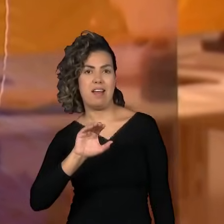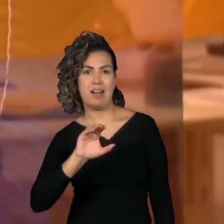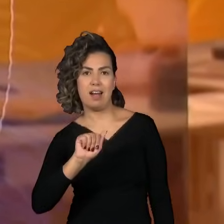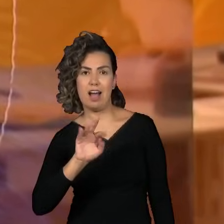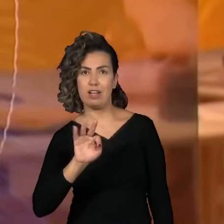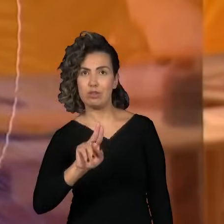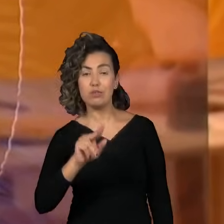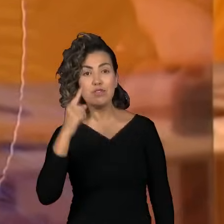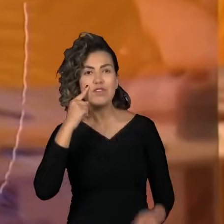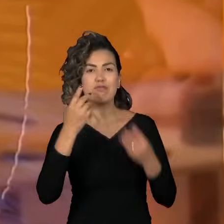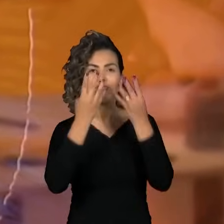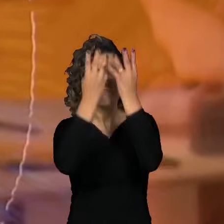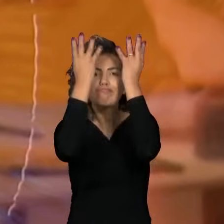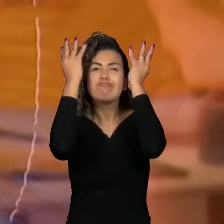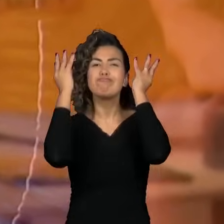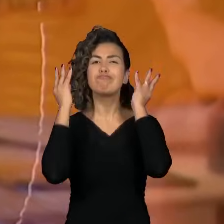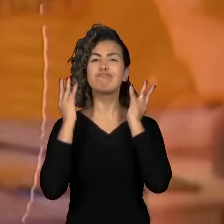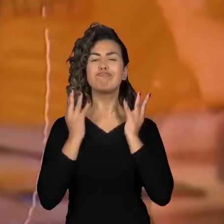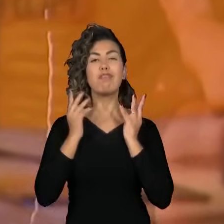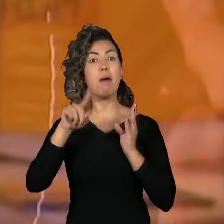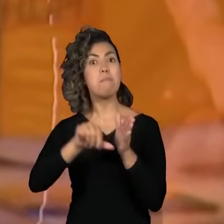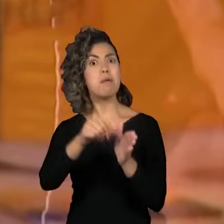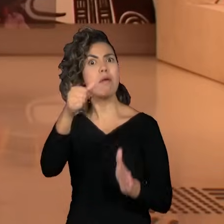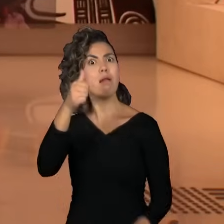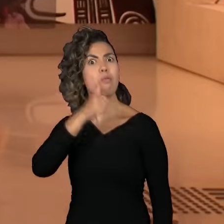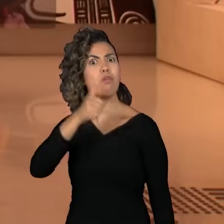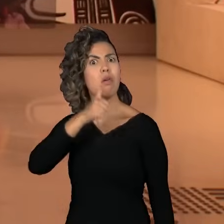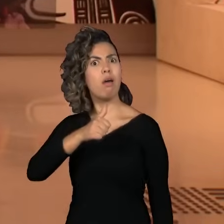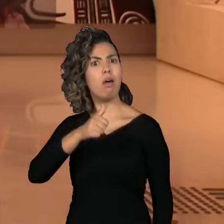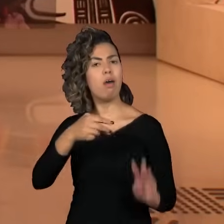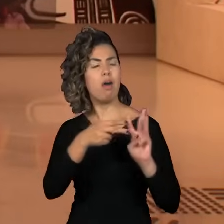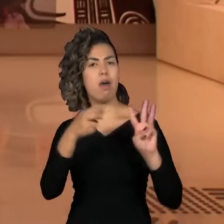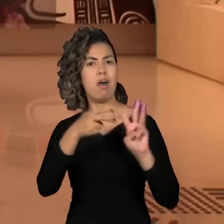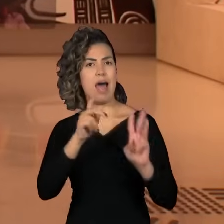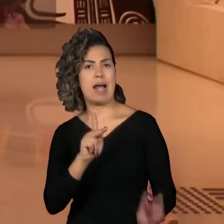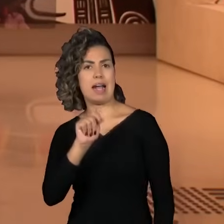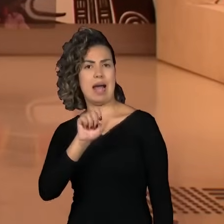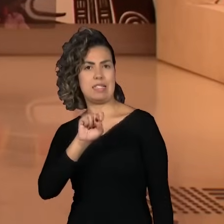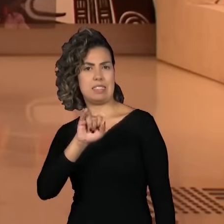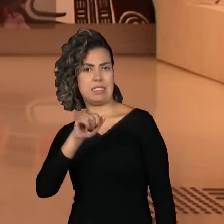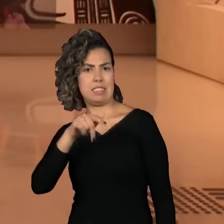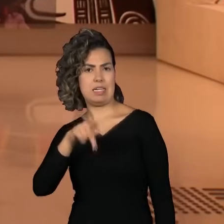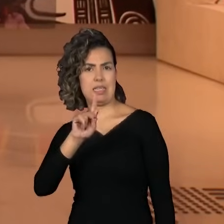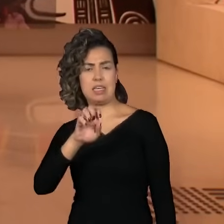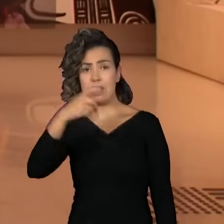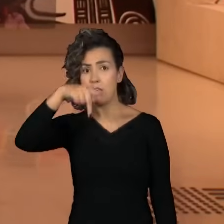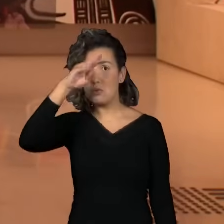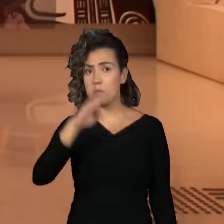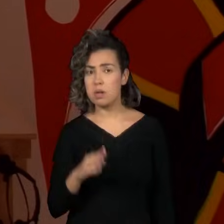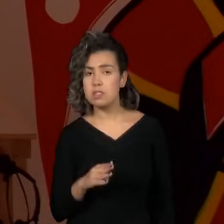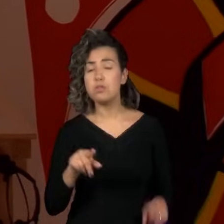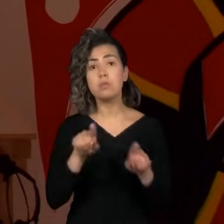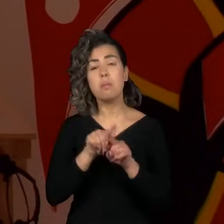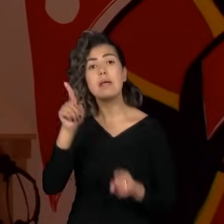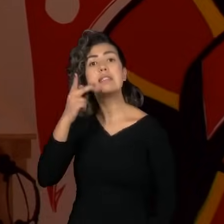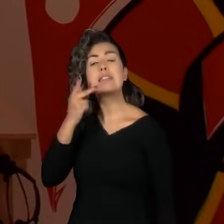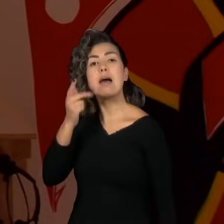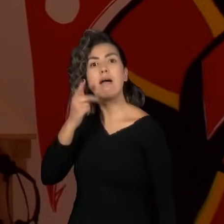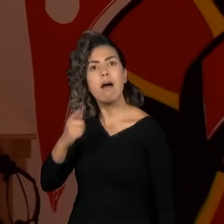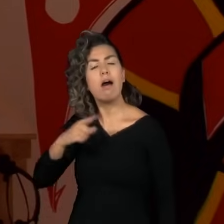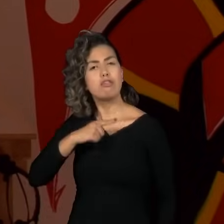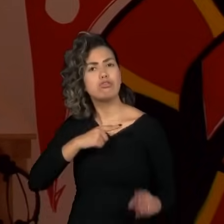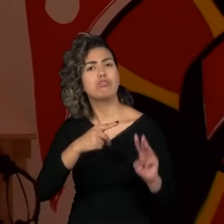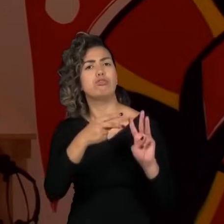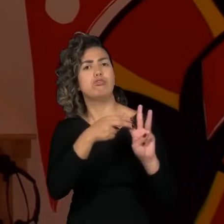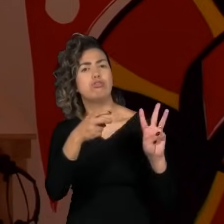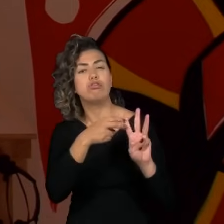pequena, considerada a primeira mulher cacique do país, guarda objetos e vídeos do núcleo do Ceará, da Rede Indígena